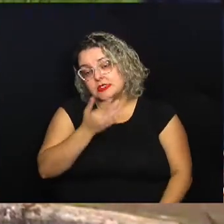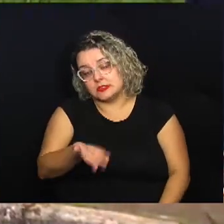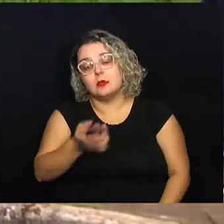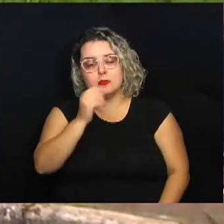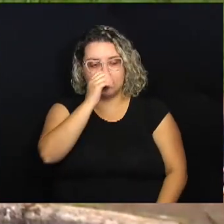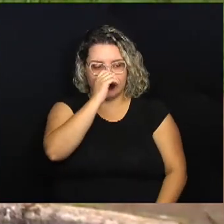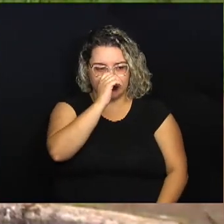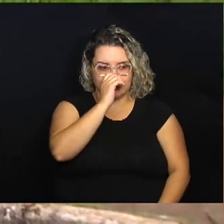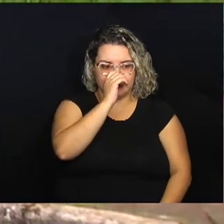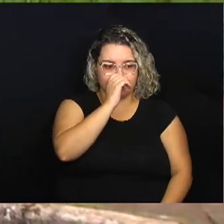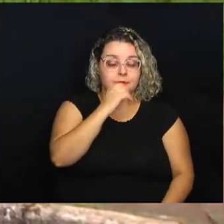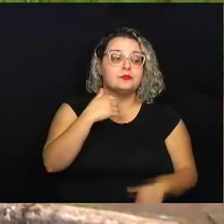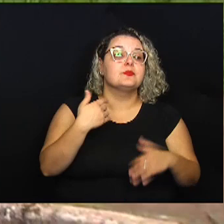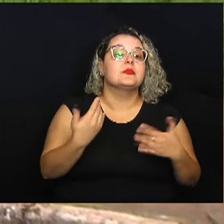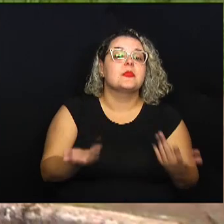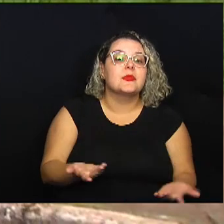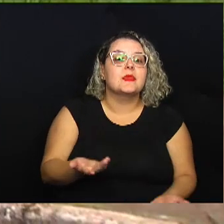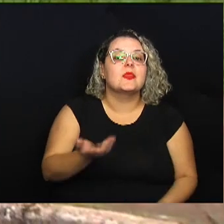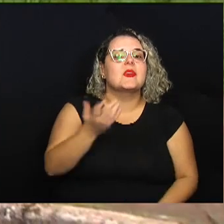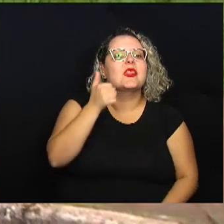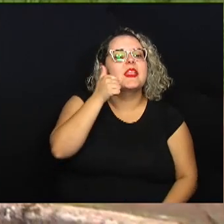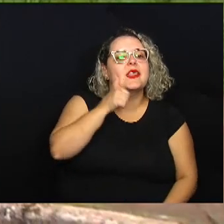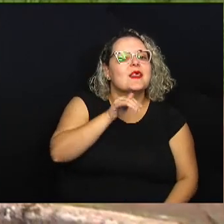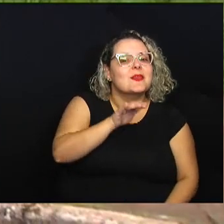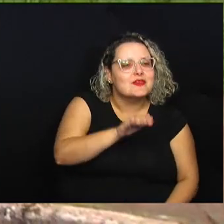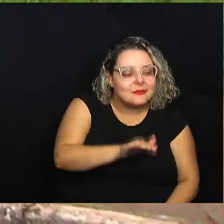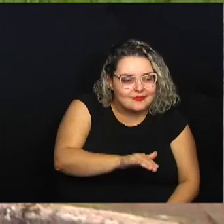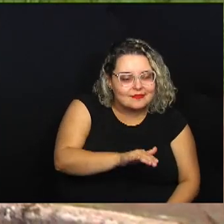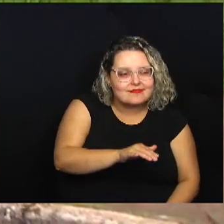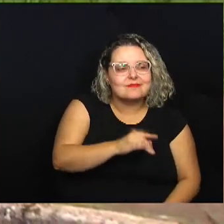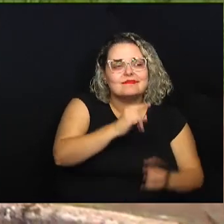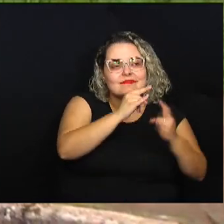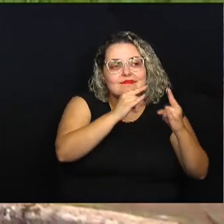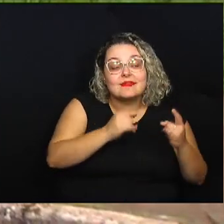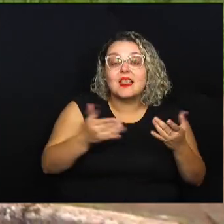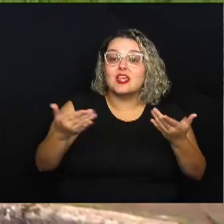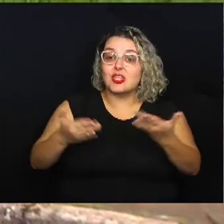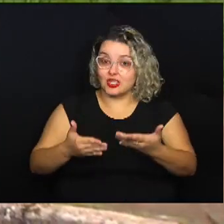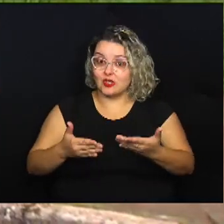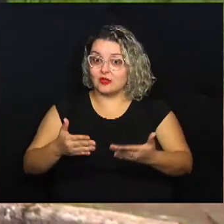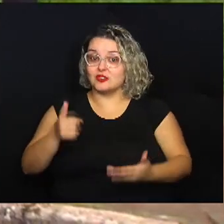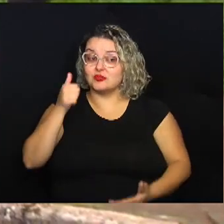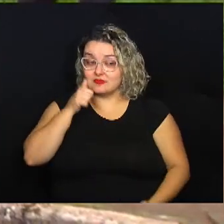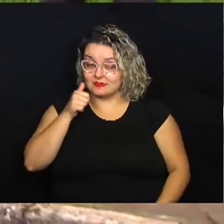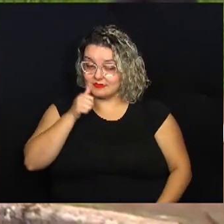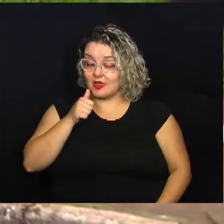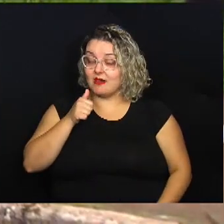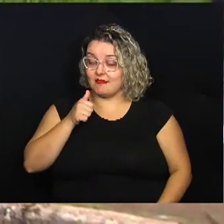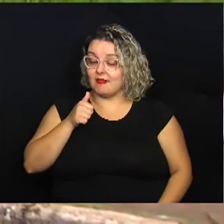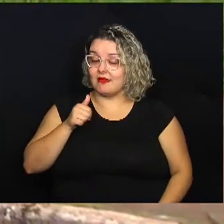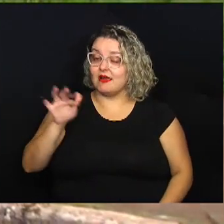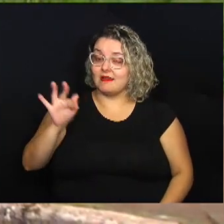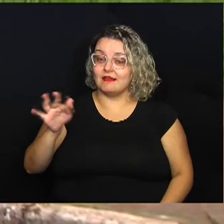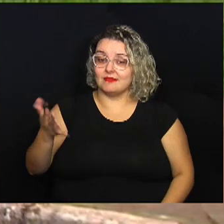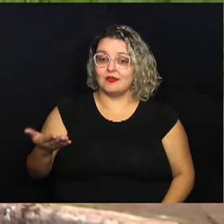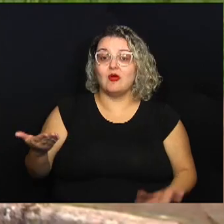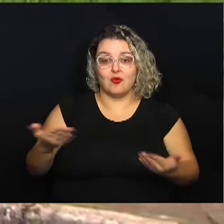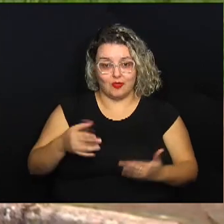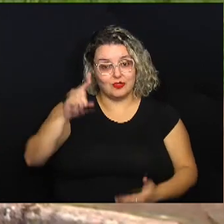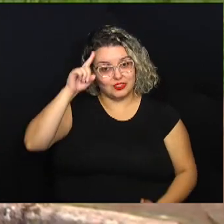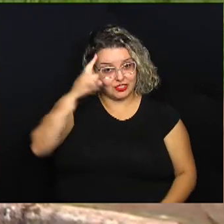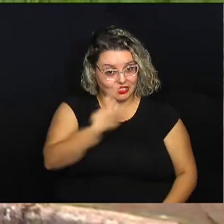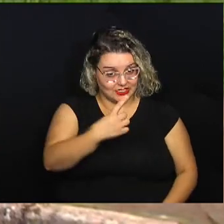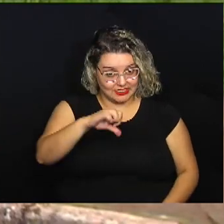daquela menininha da aldeia, né, para hoje uma universitária, sendo hoje, dia 19 de